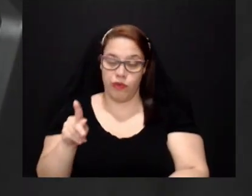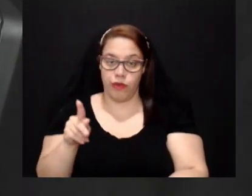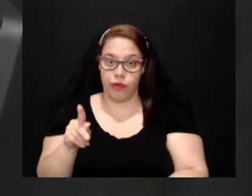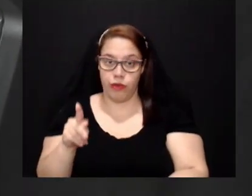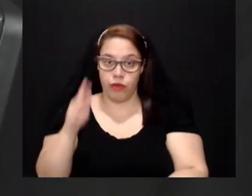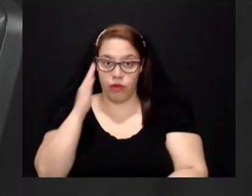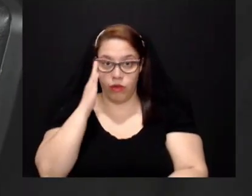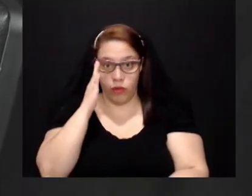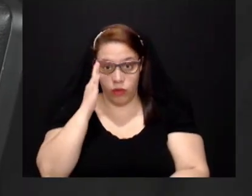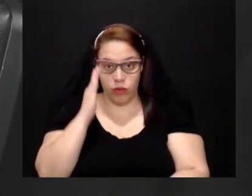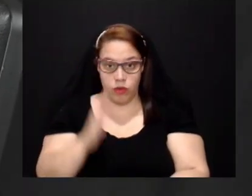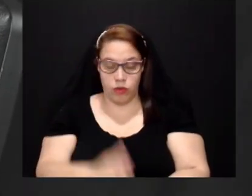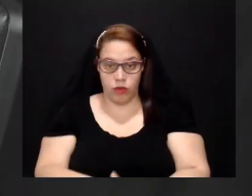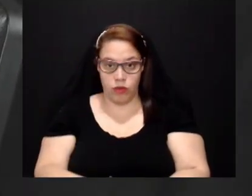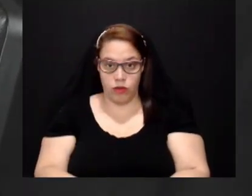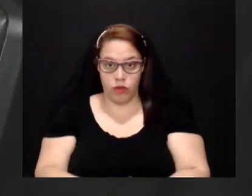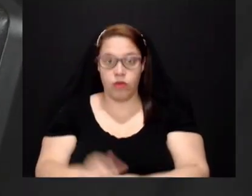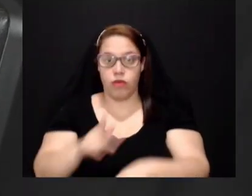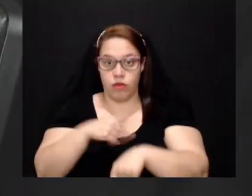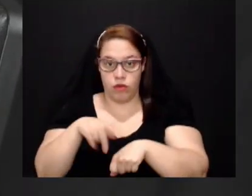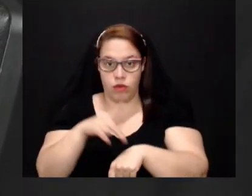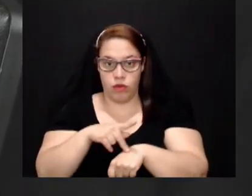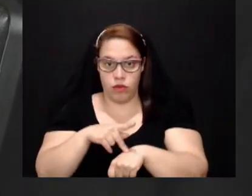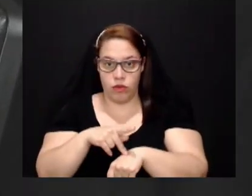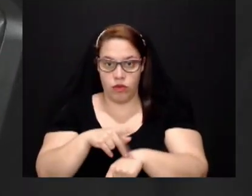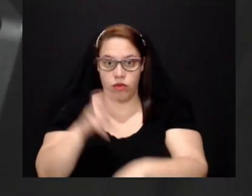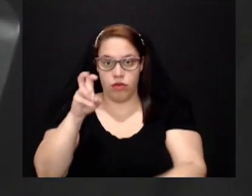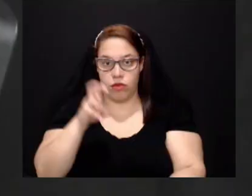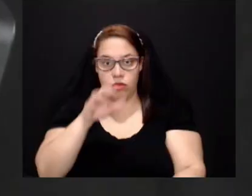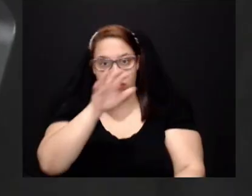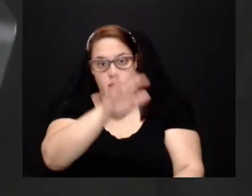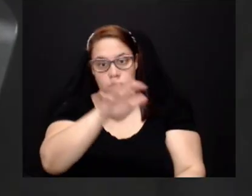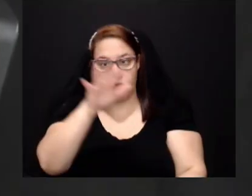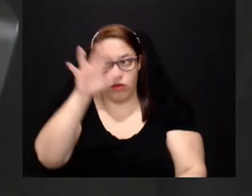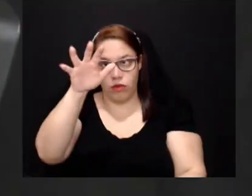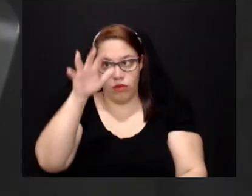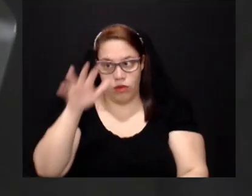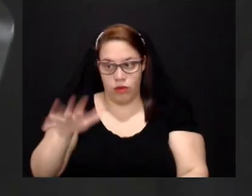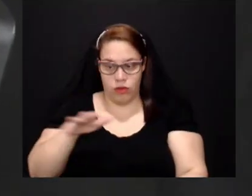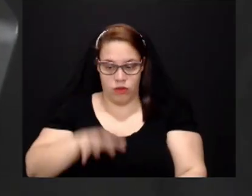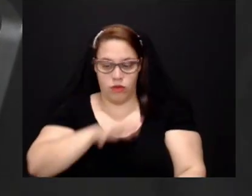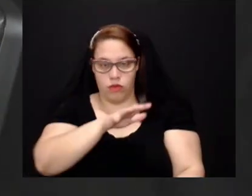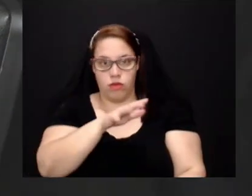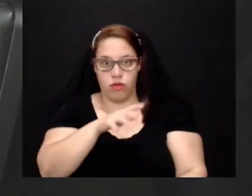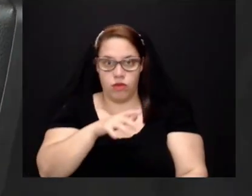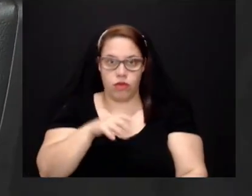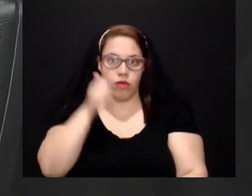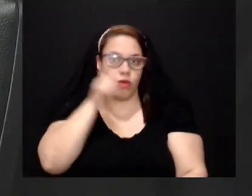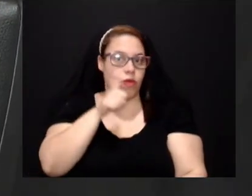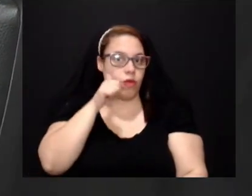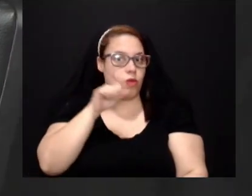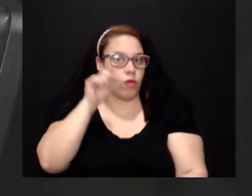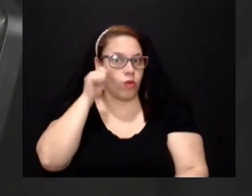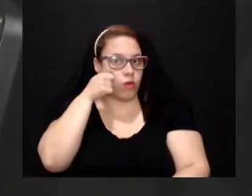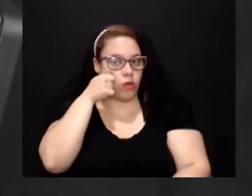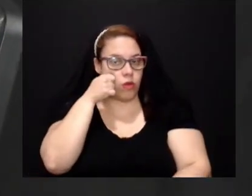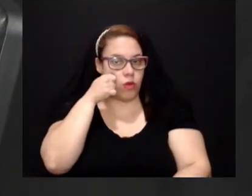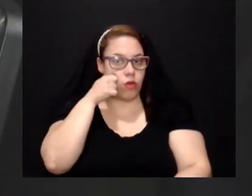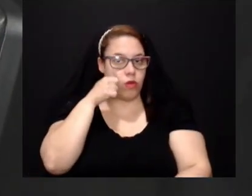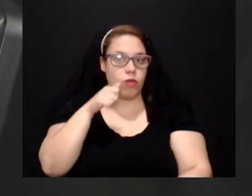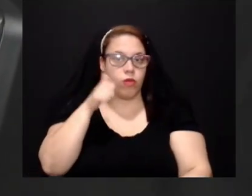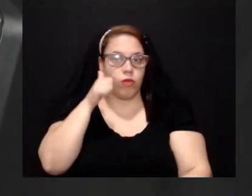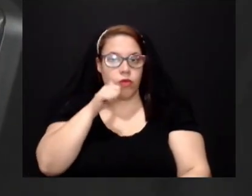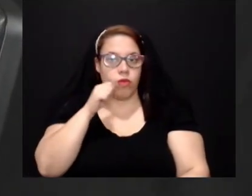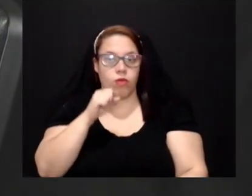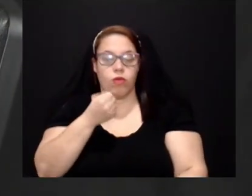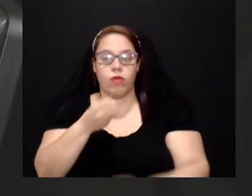do país, pegando as 5 regiões do Brasil. Então, éramos mulheres negras, mulheres brancas, mulheres indígenas